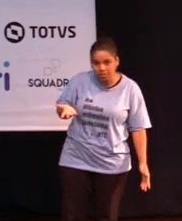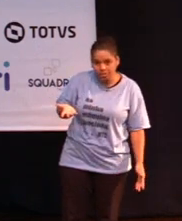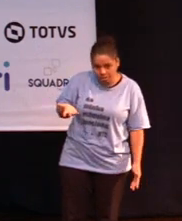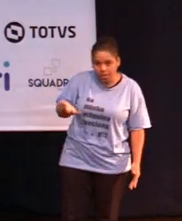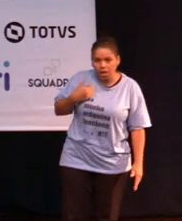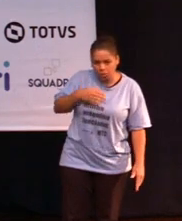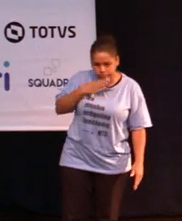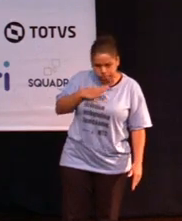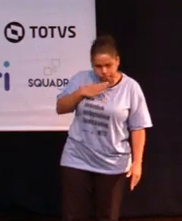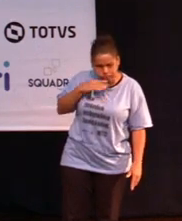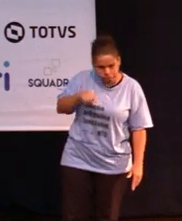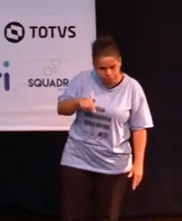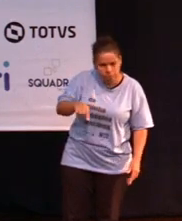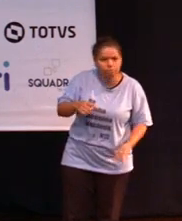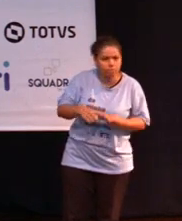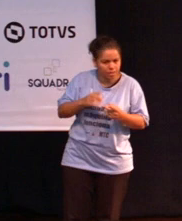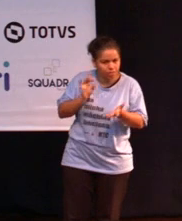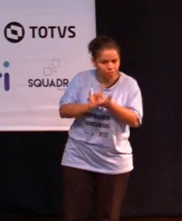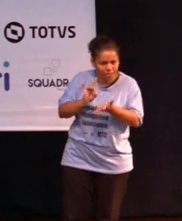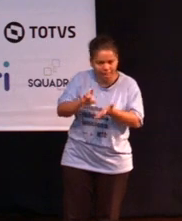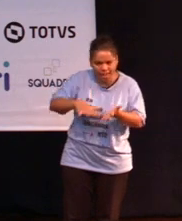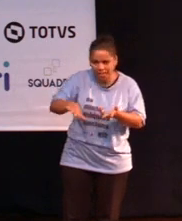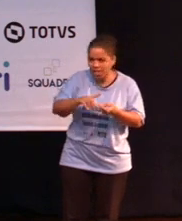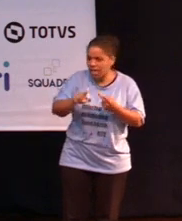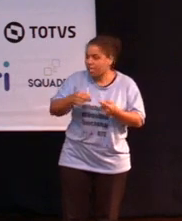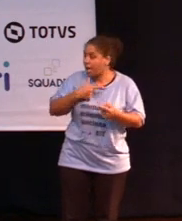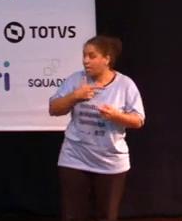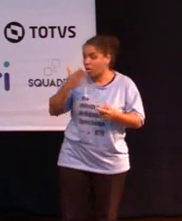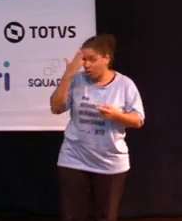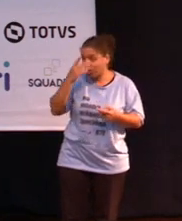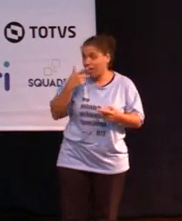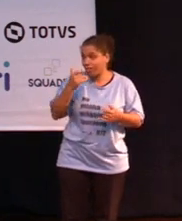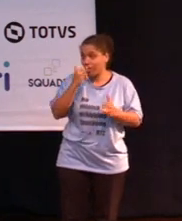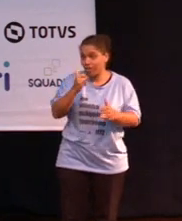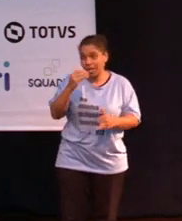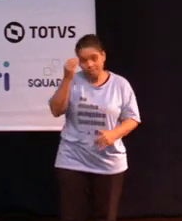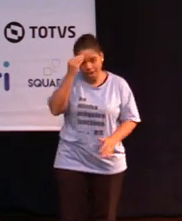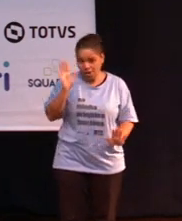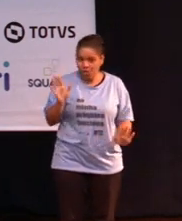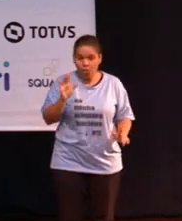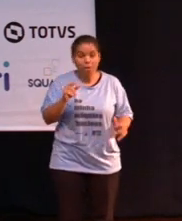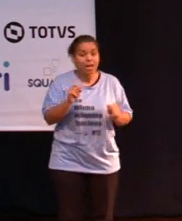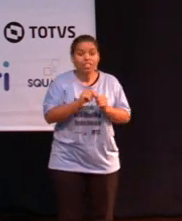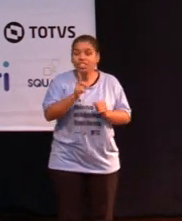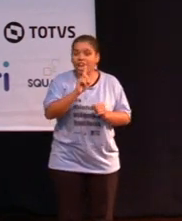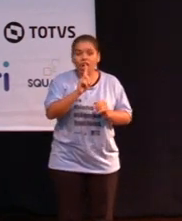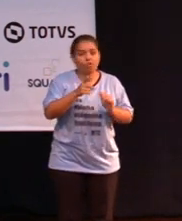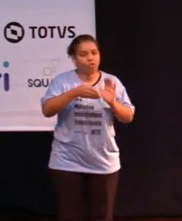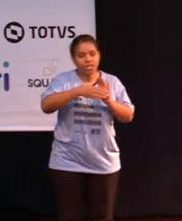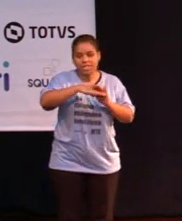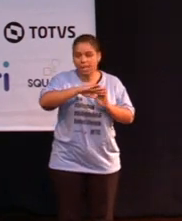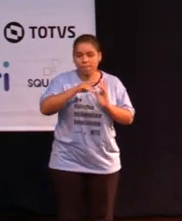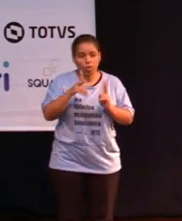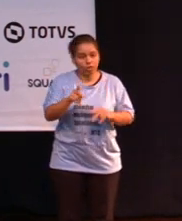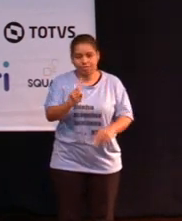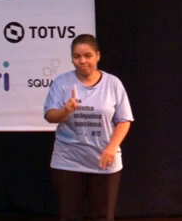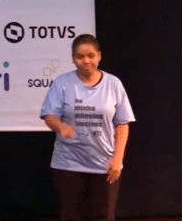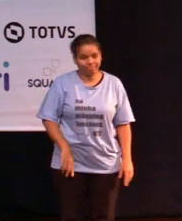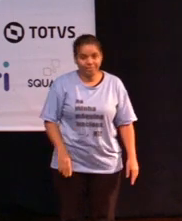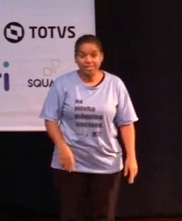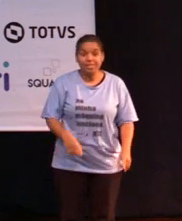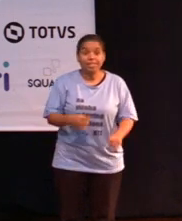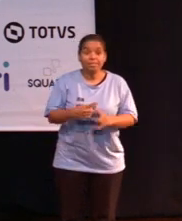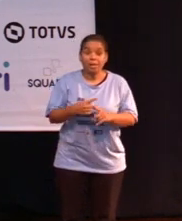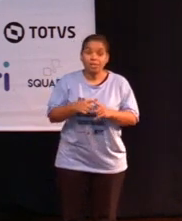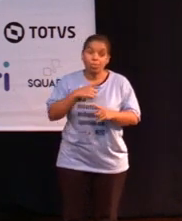muito maior consciência de mim tá e aí já faz a minha culpa aqui a gente não faz é khloe desse jeito muito mais